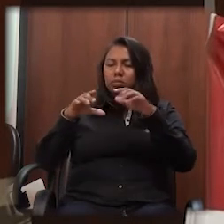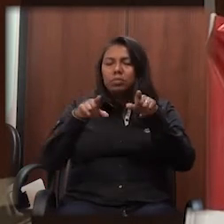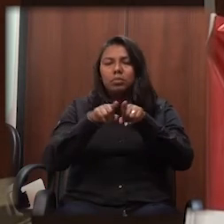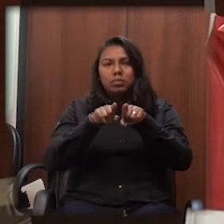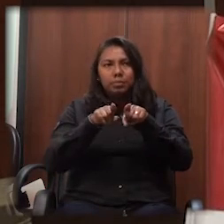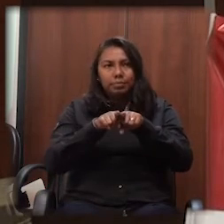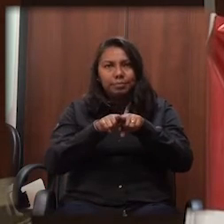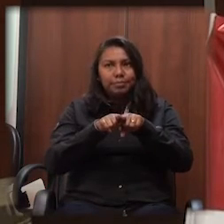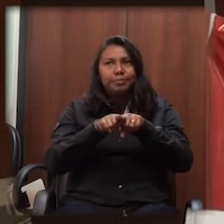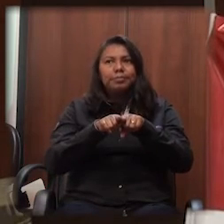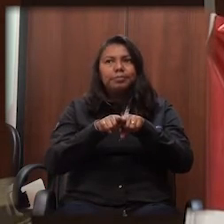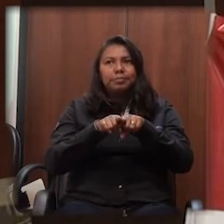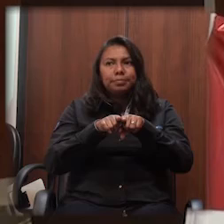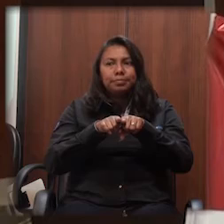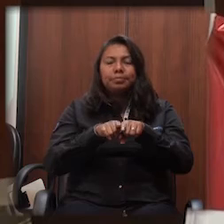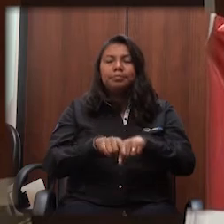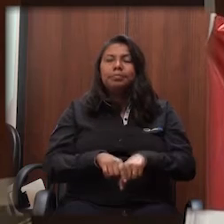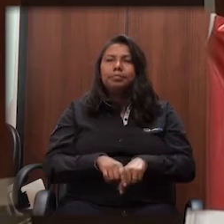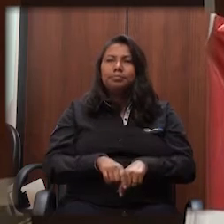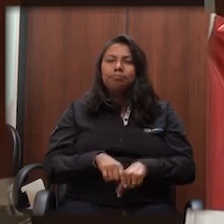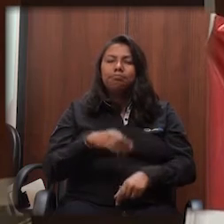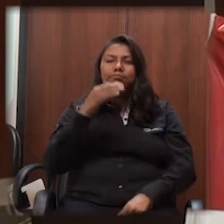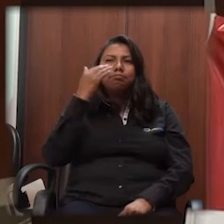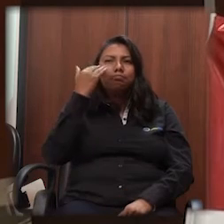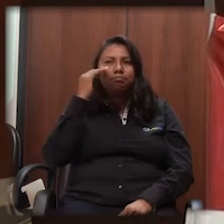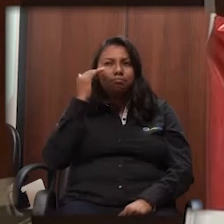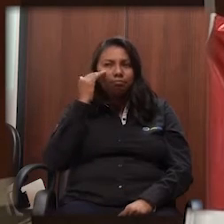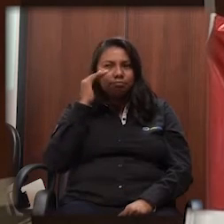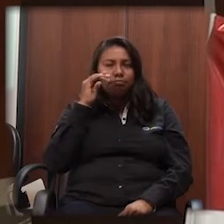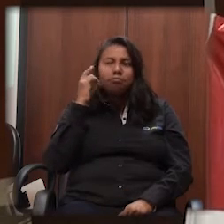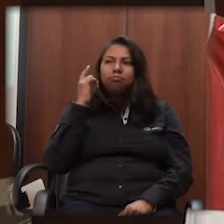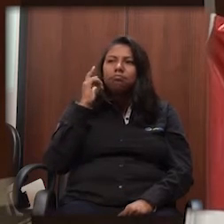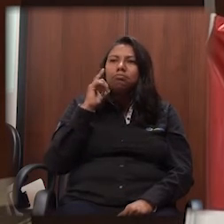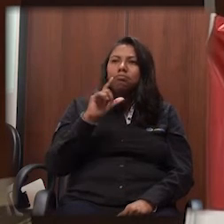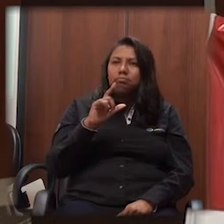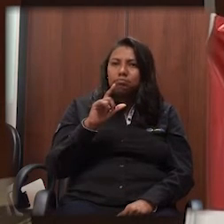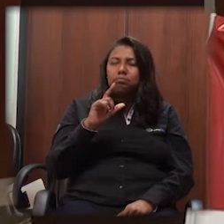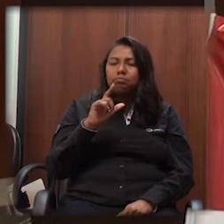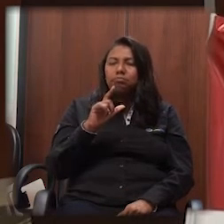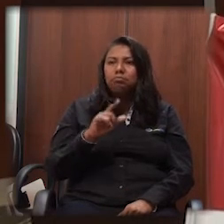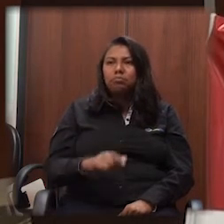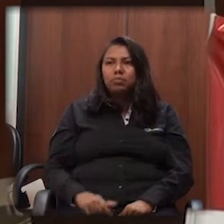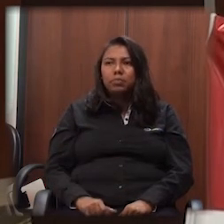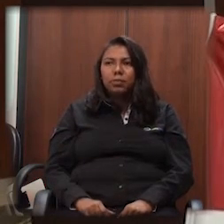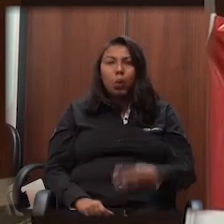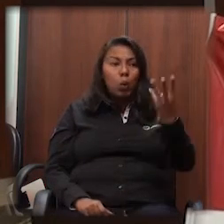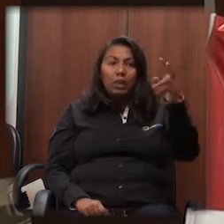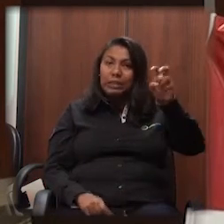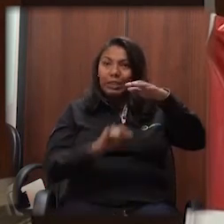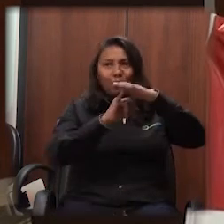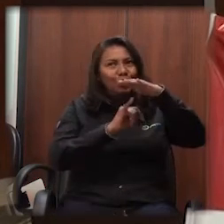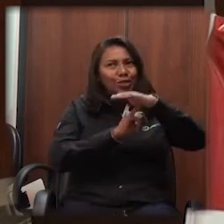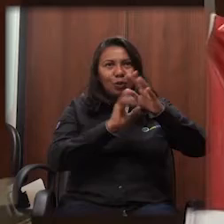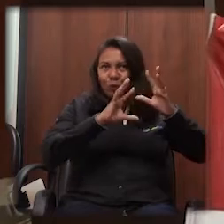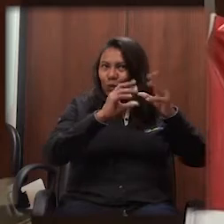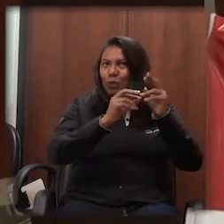E aí, desse universo, a gente compreendeu que nós conseguimos, em que pese que não foram as 45 instituições que